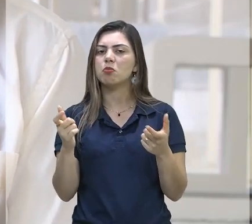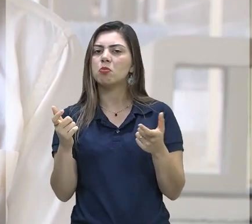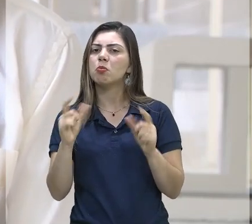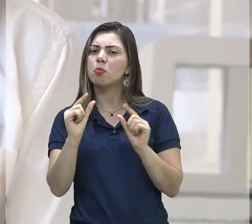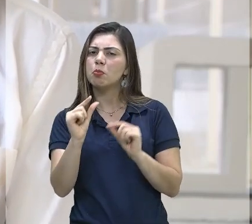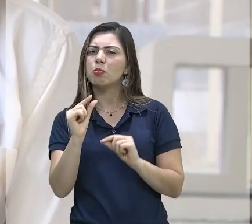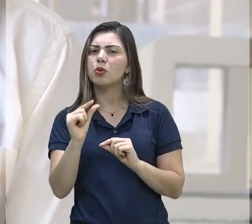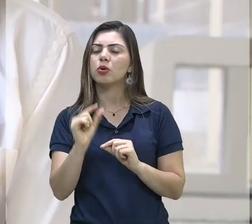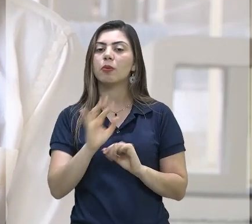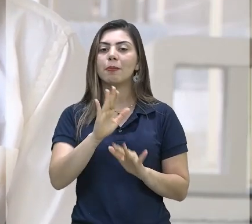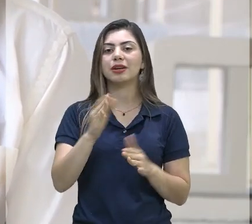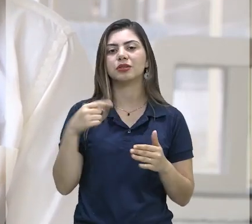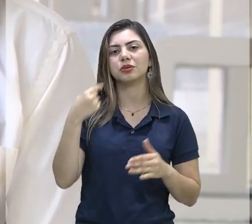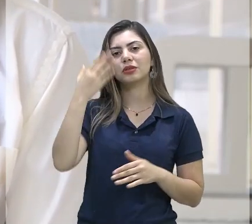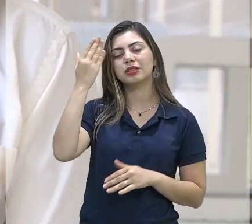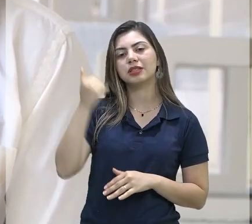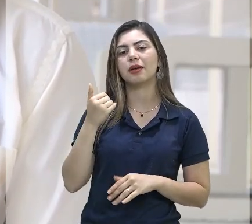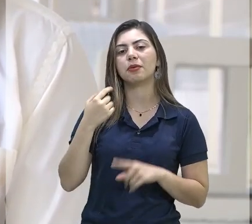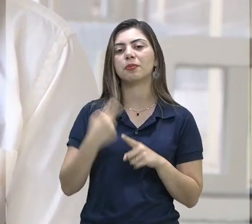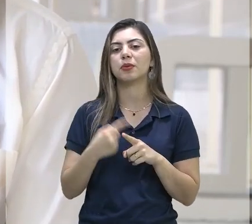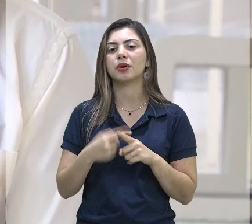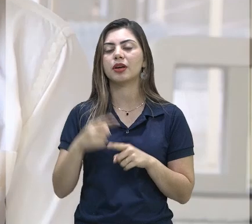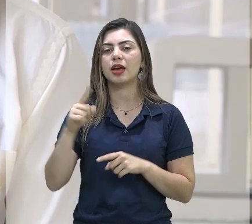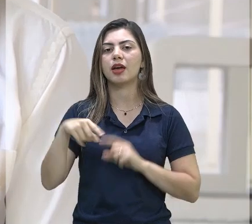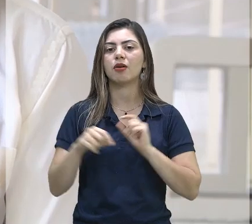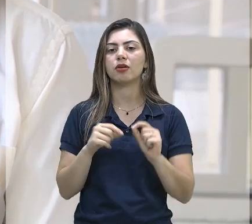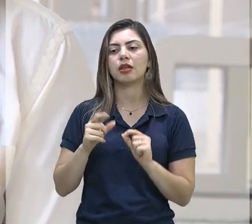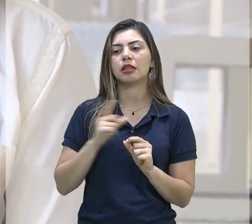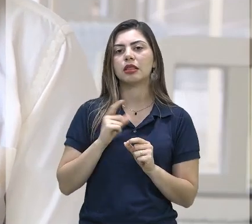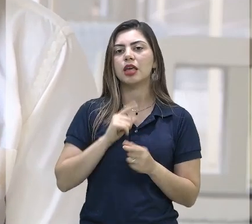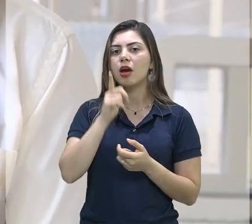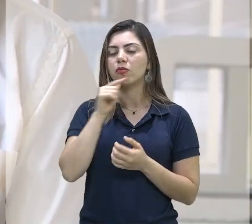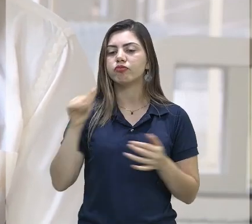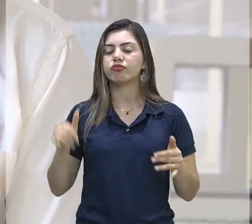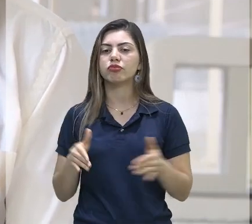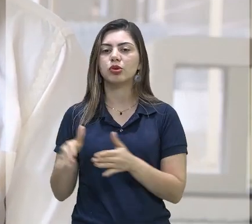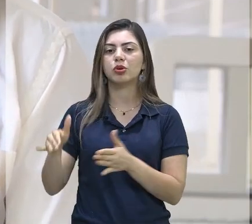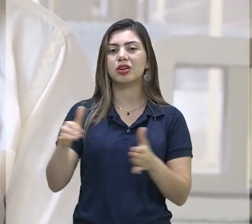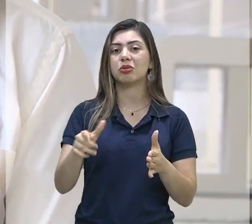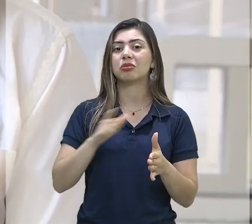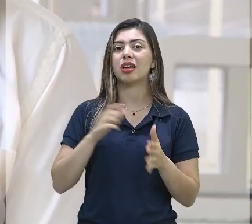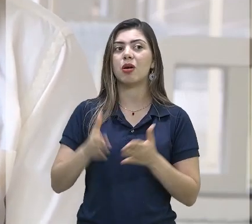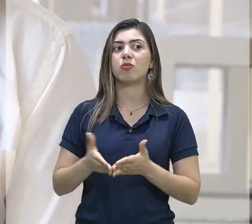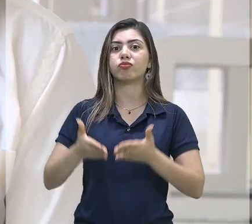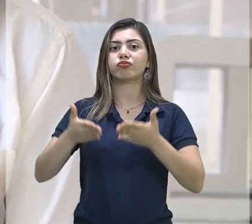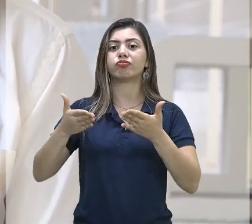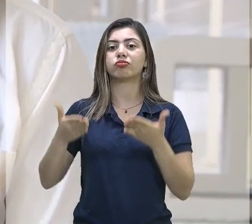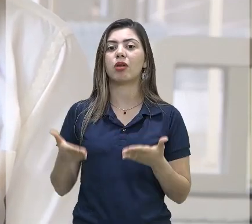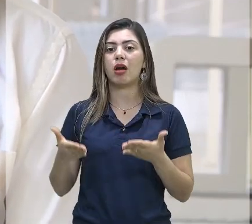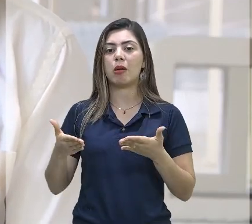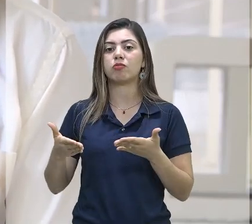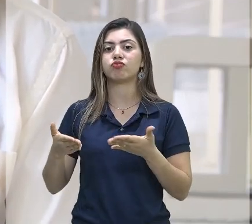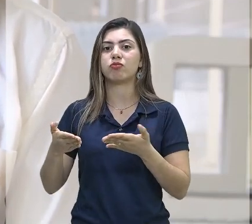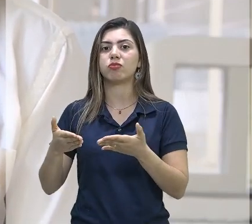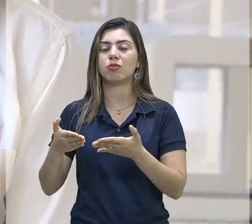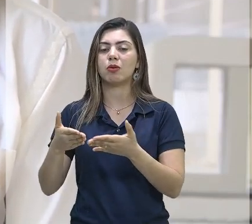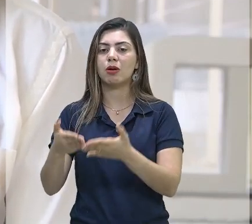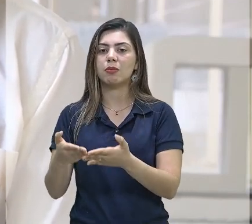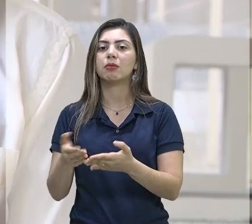Branca, devido serem esses rios muito dinâmicos, transportam grande volume de material em